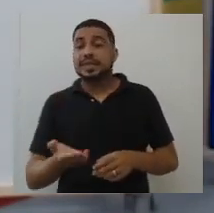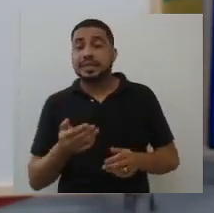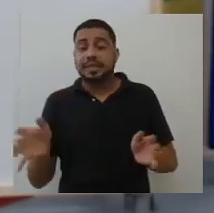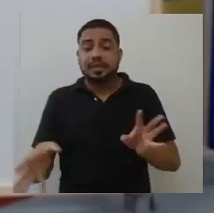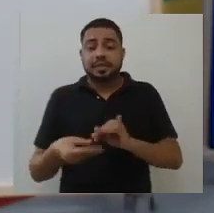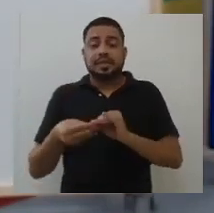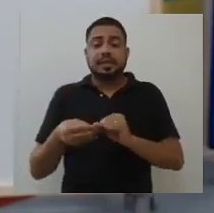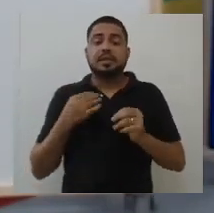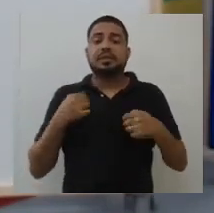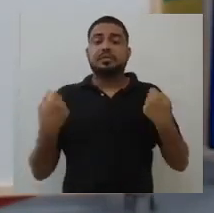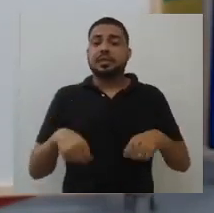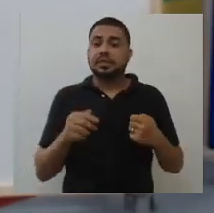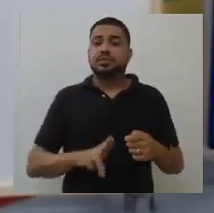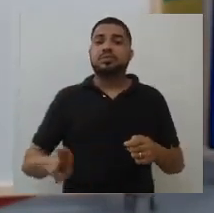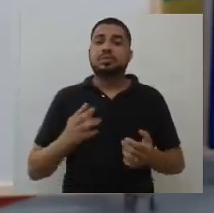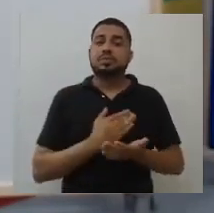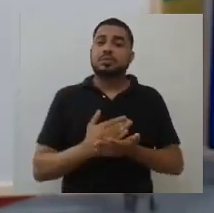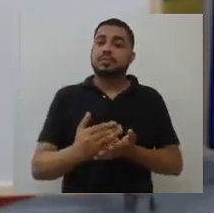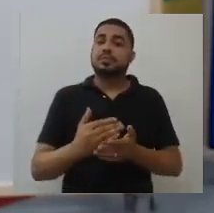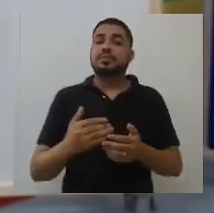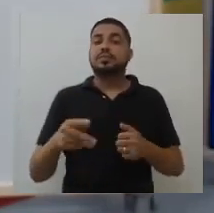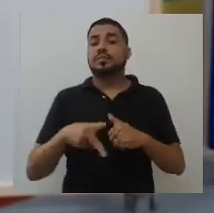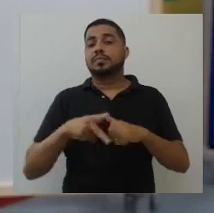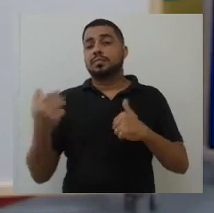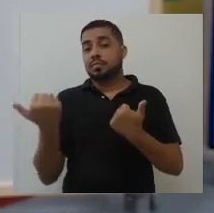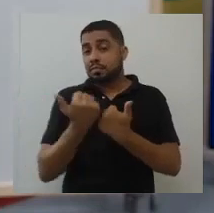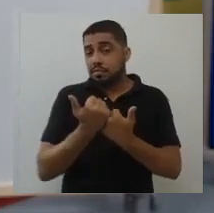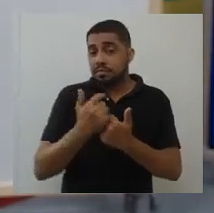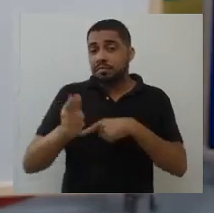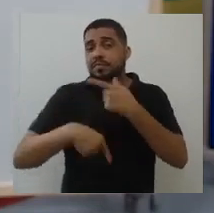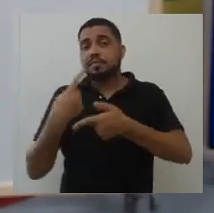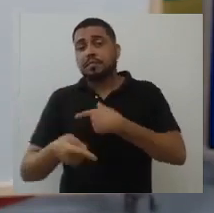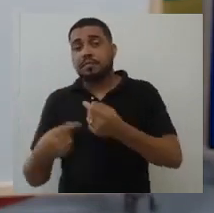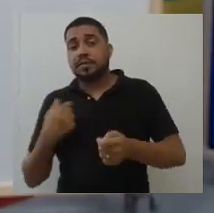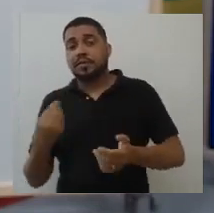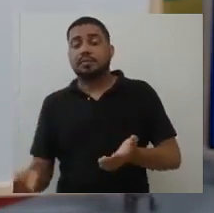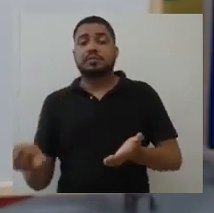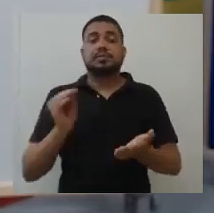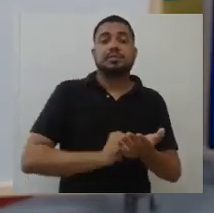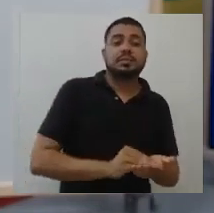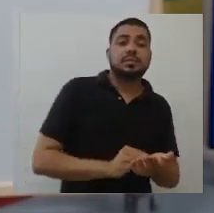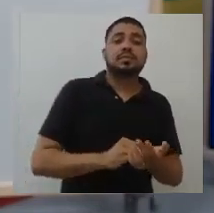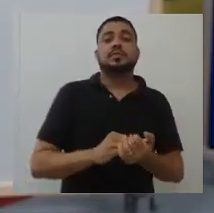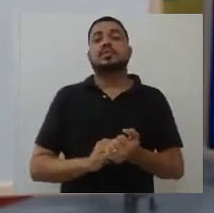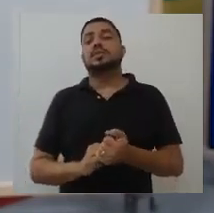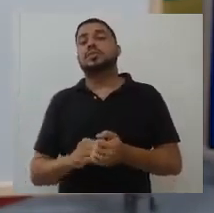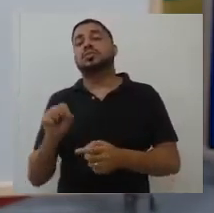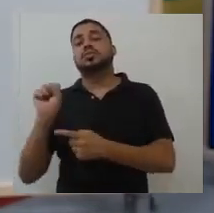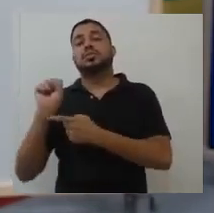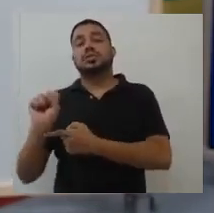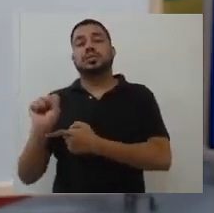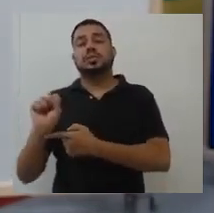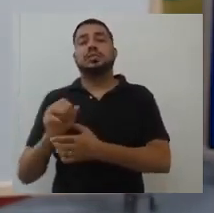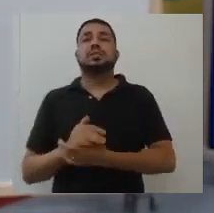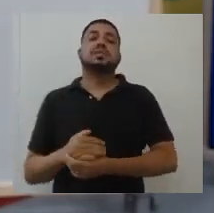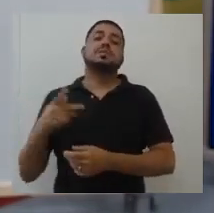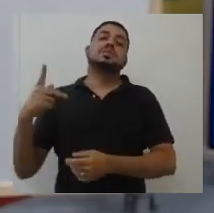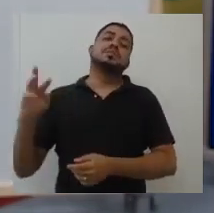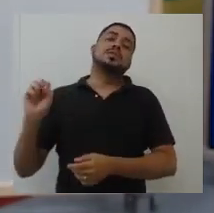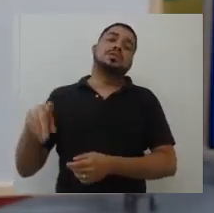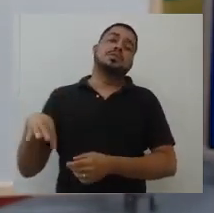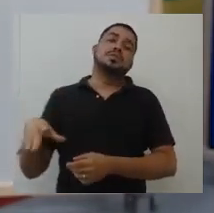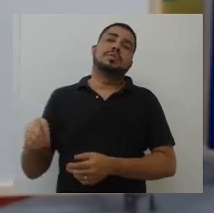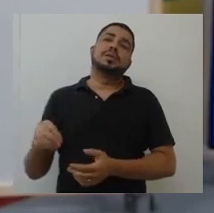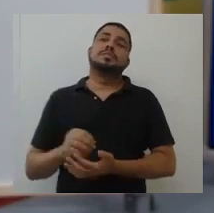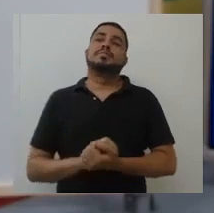verbo auxiliar. Depois do verbo auxiliar, eu vou ter que colocar o sujeito, o pronome, tá certo? Então, do